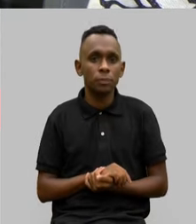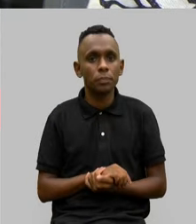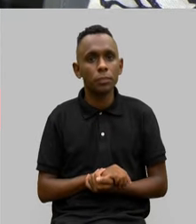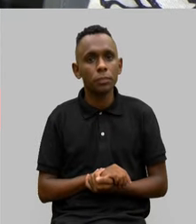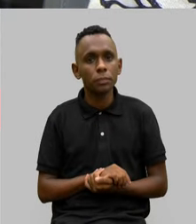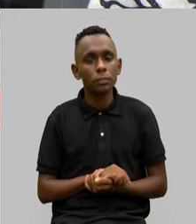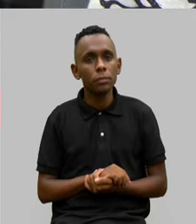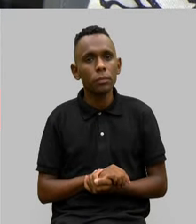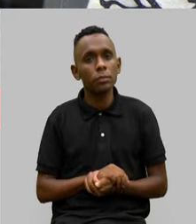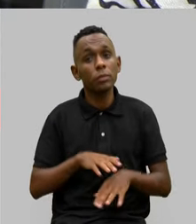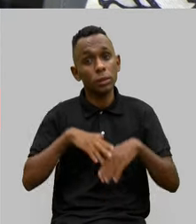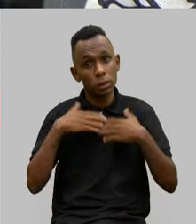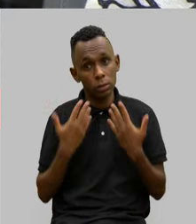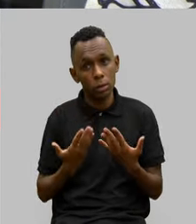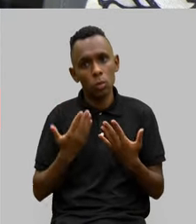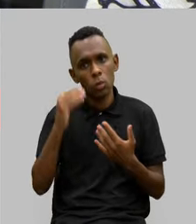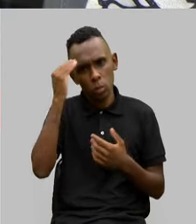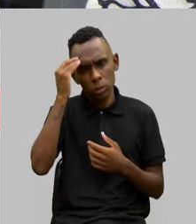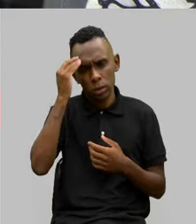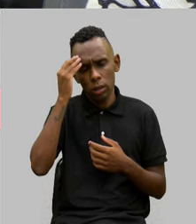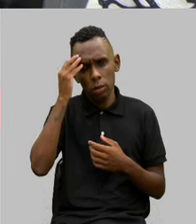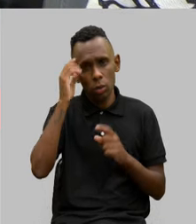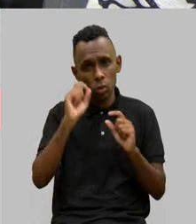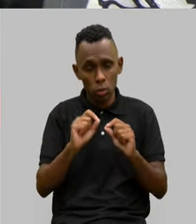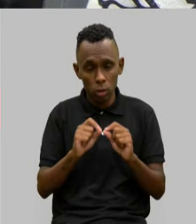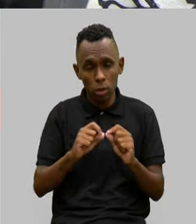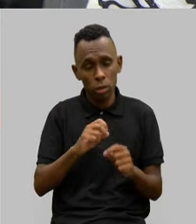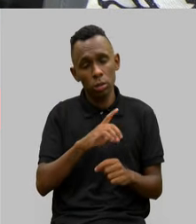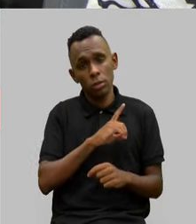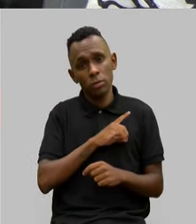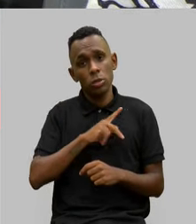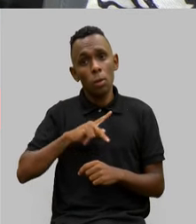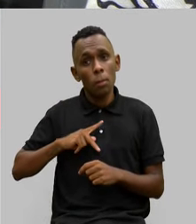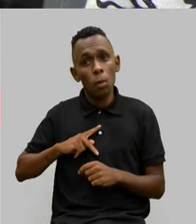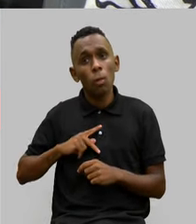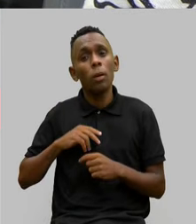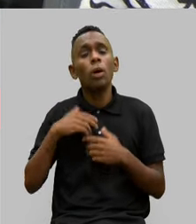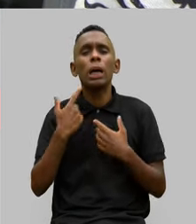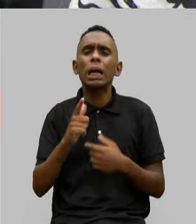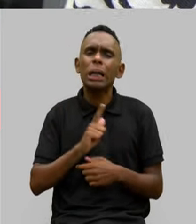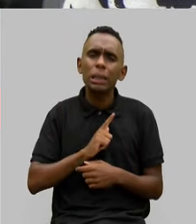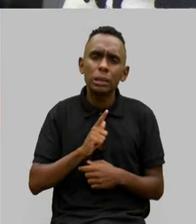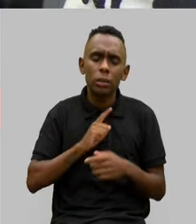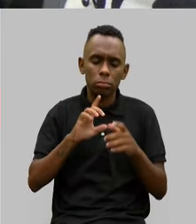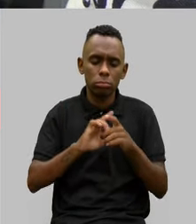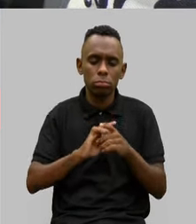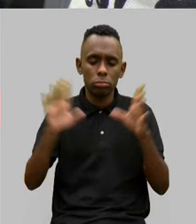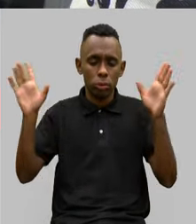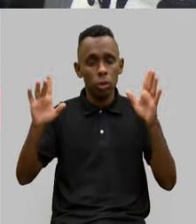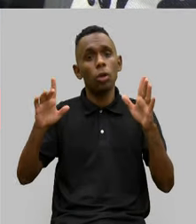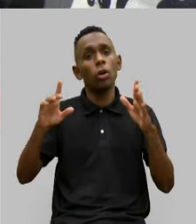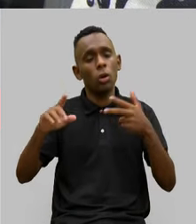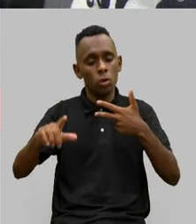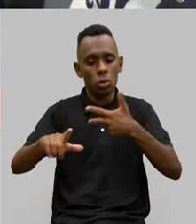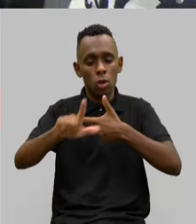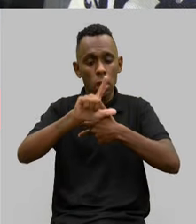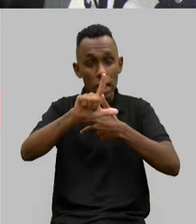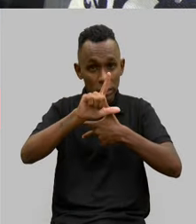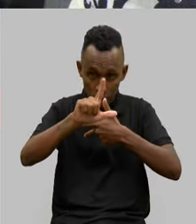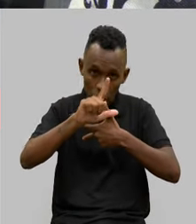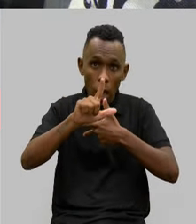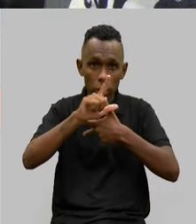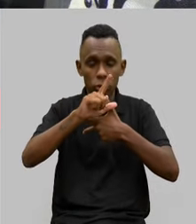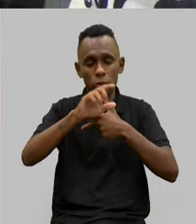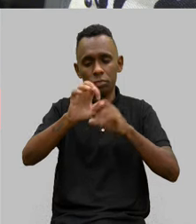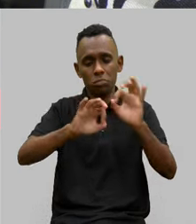Eh eu entendo que nós entendemos da Defensoria Pública que há existência de autorização Legislativa que os gestores públicos municipais e